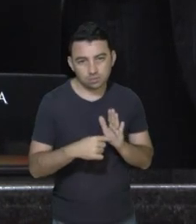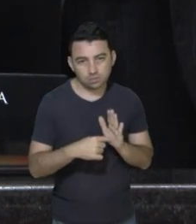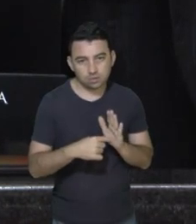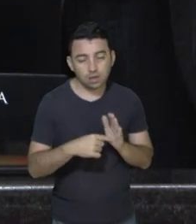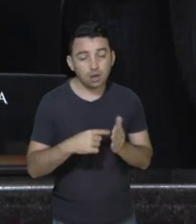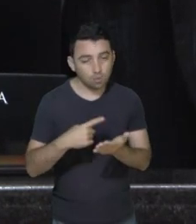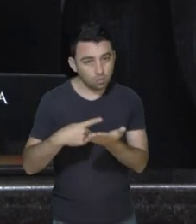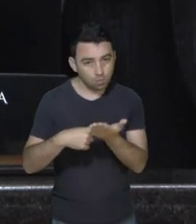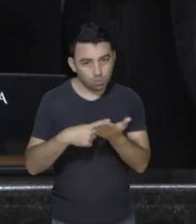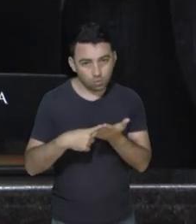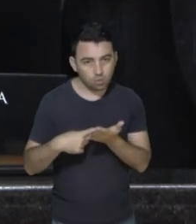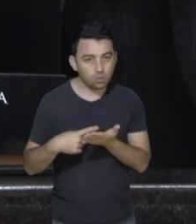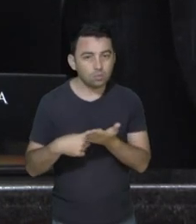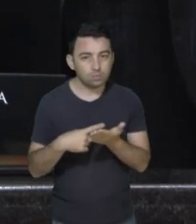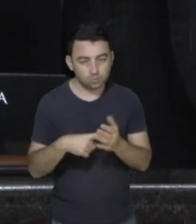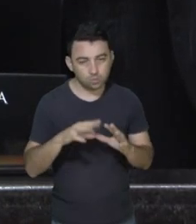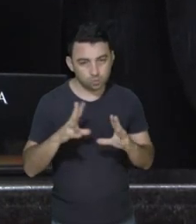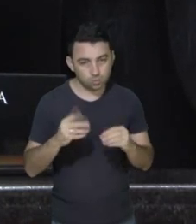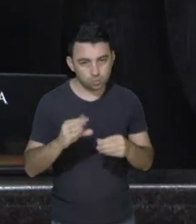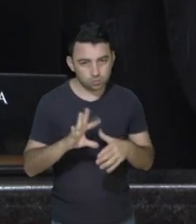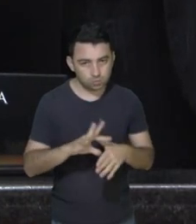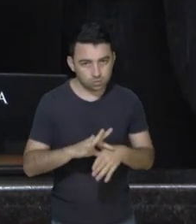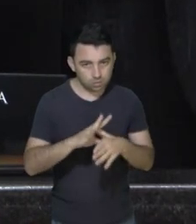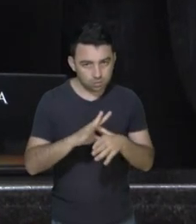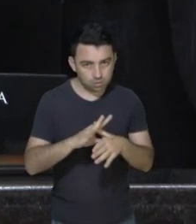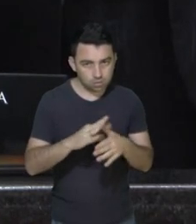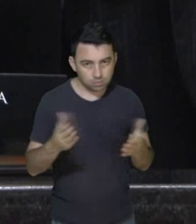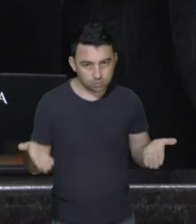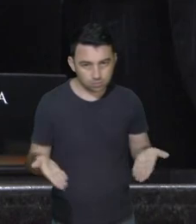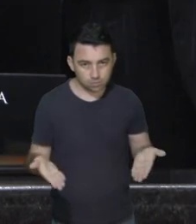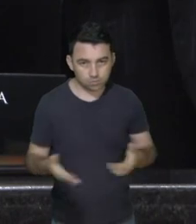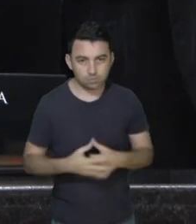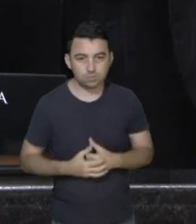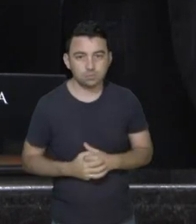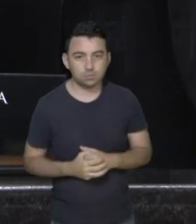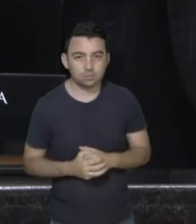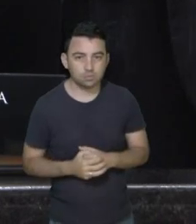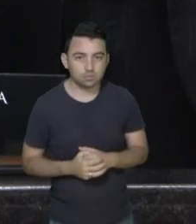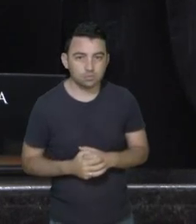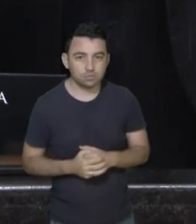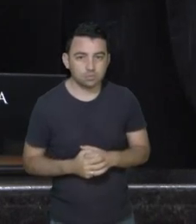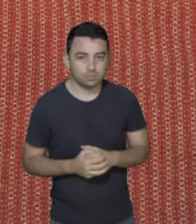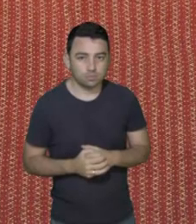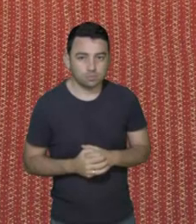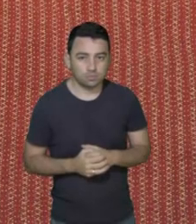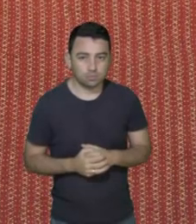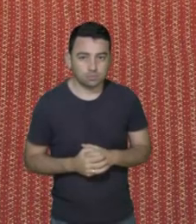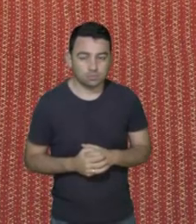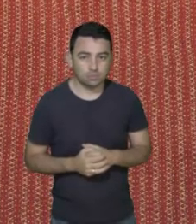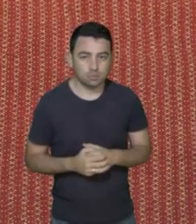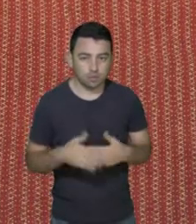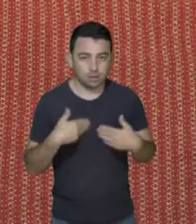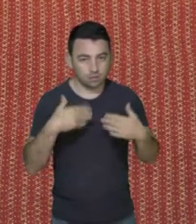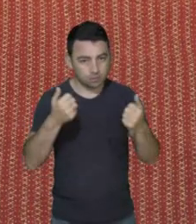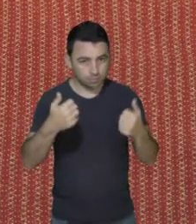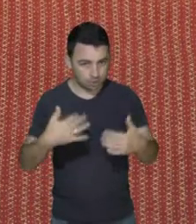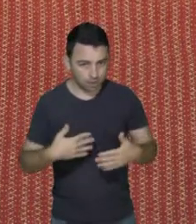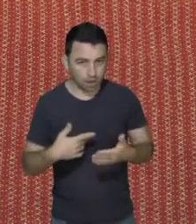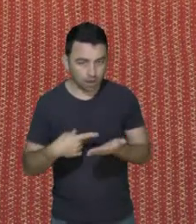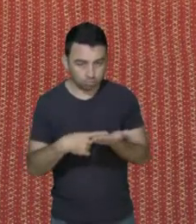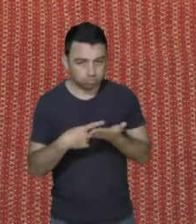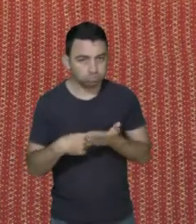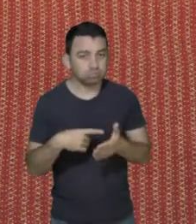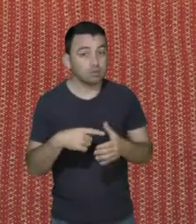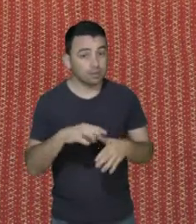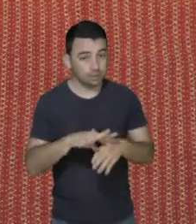acordo líderes no dia de ontem. Exatamente, por isso. Na reunião que nós fizemos. Exatamente. Então, eu vou tratar primeiro da decisão de líderes. O